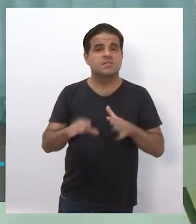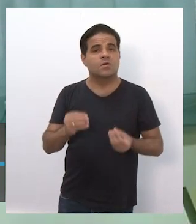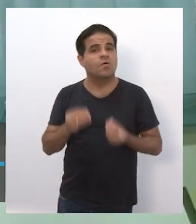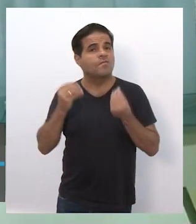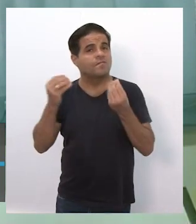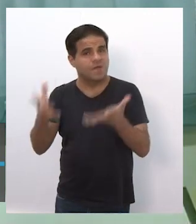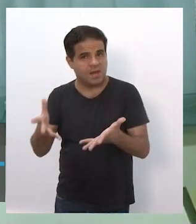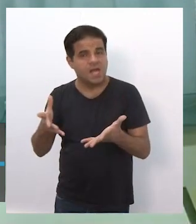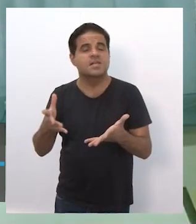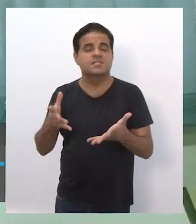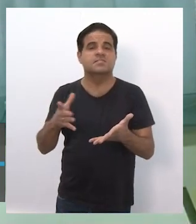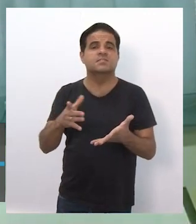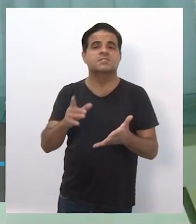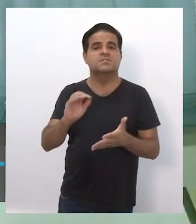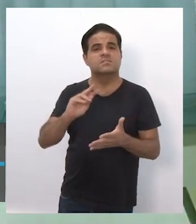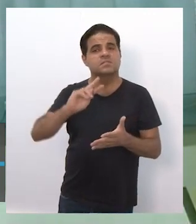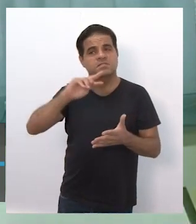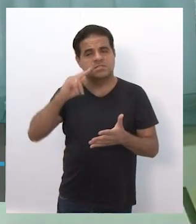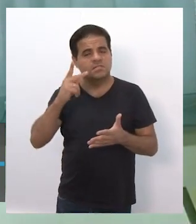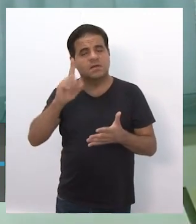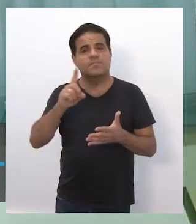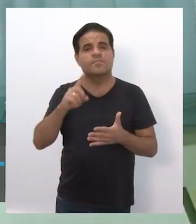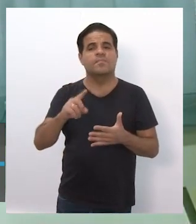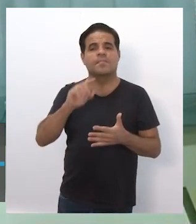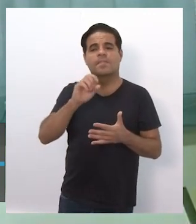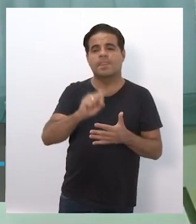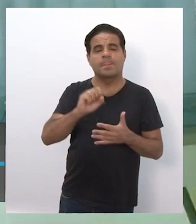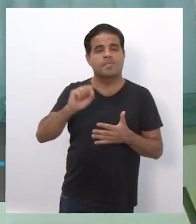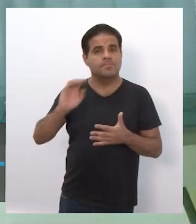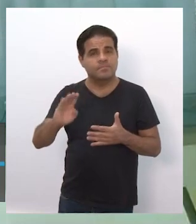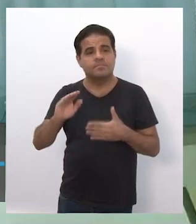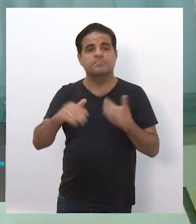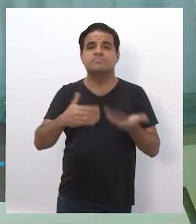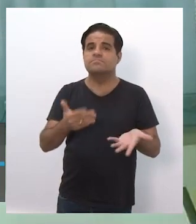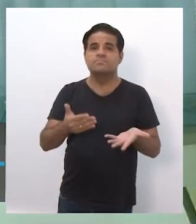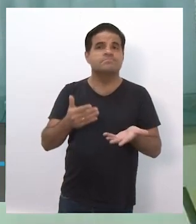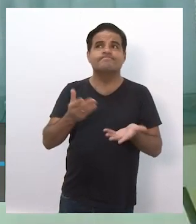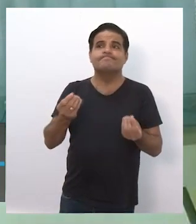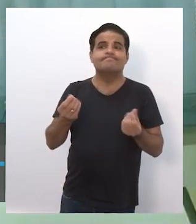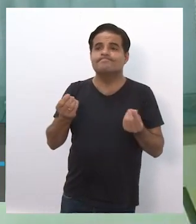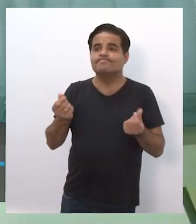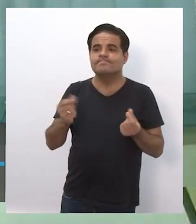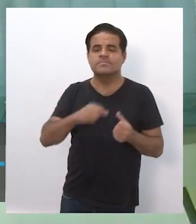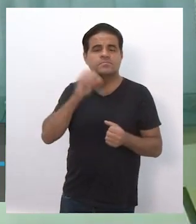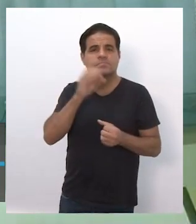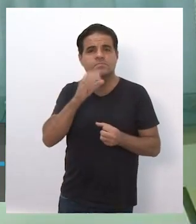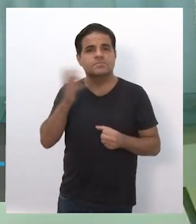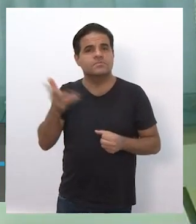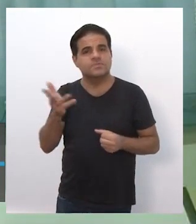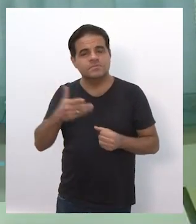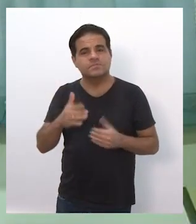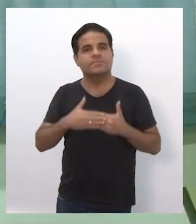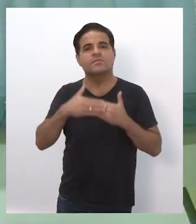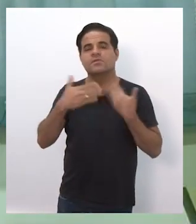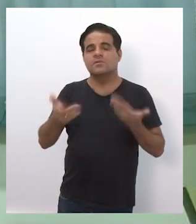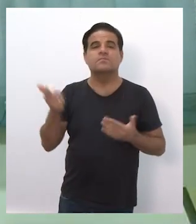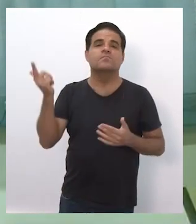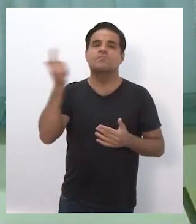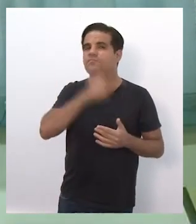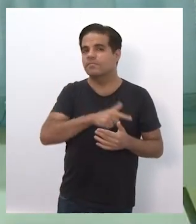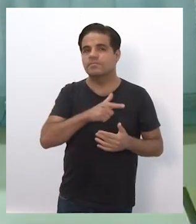oferece um HD, no caso SSD, tipo SSD, que é alta velocidade, mas ele